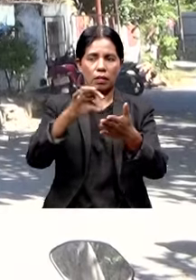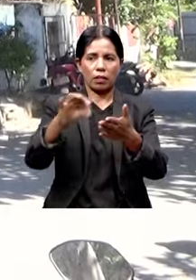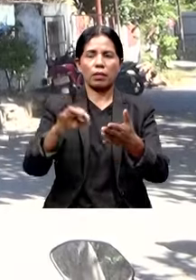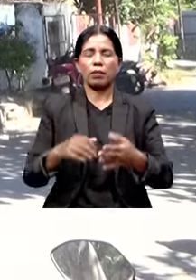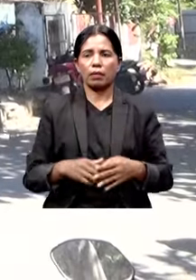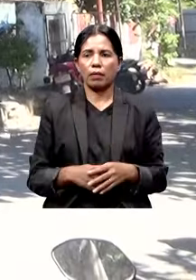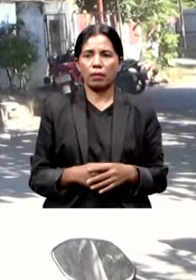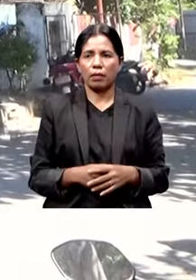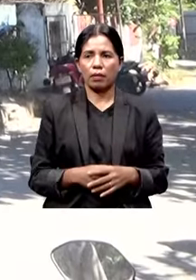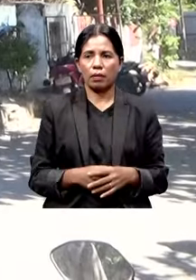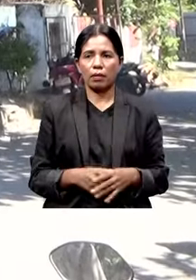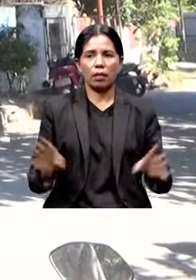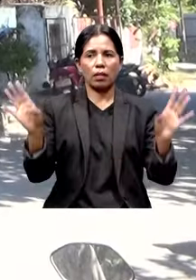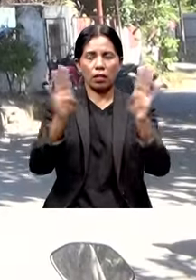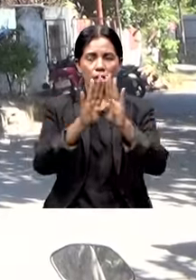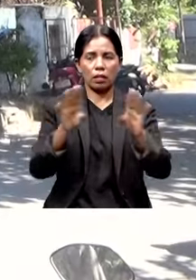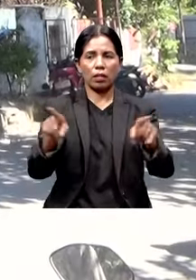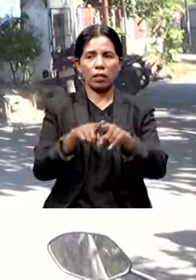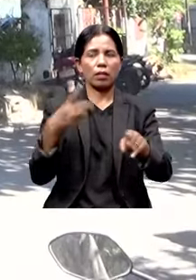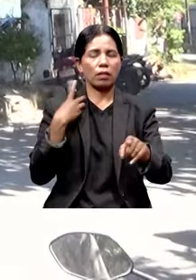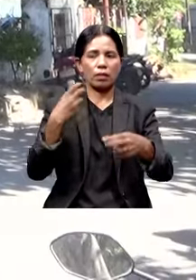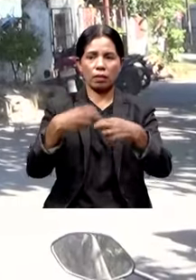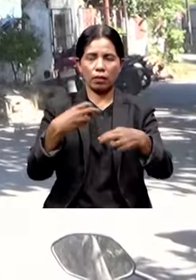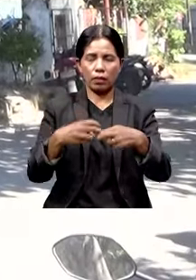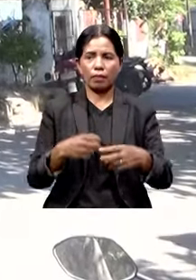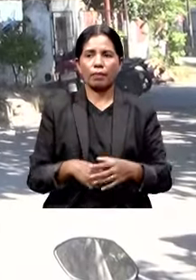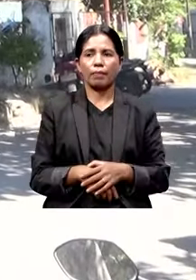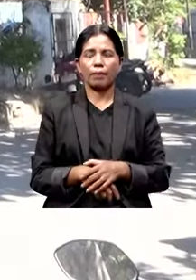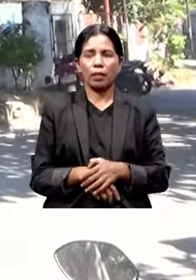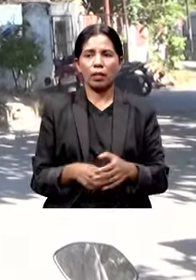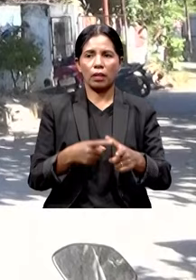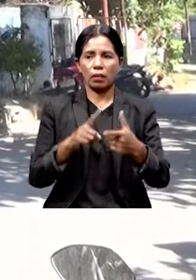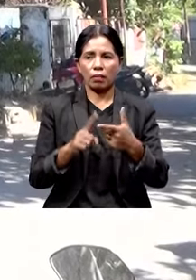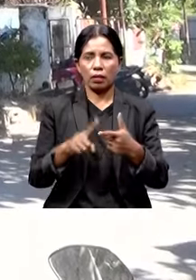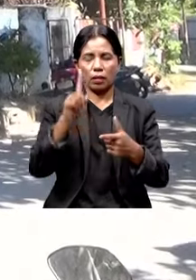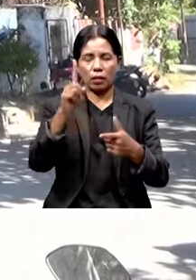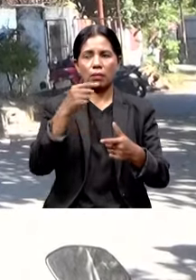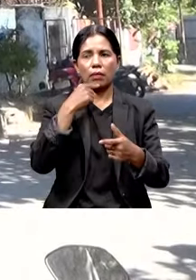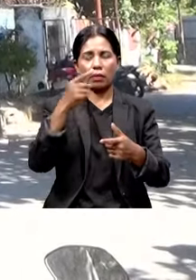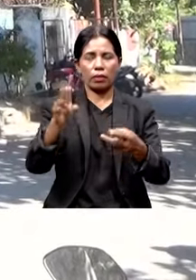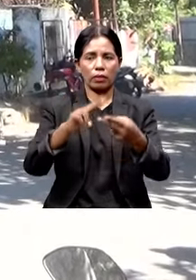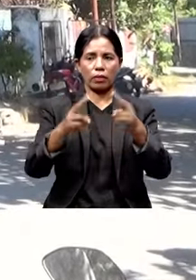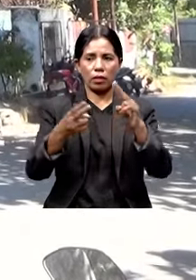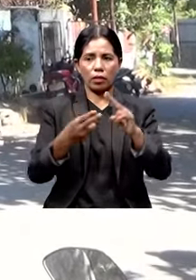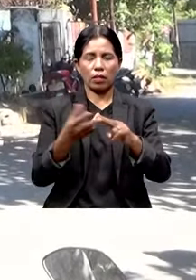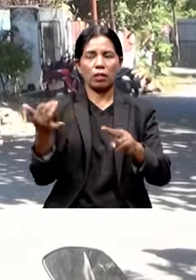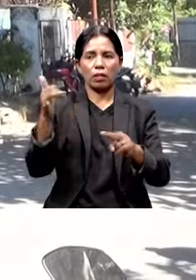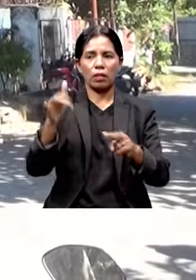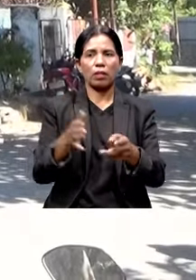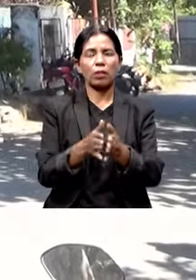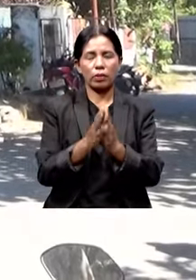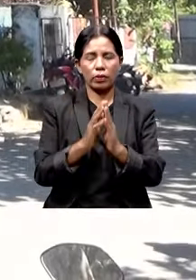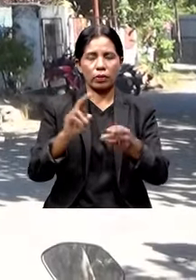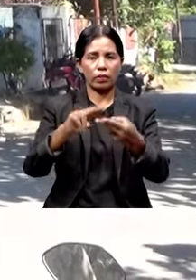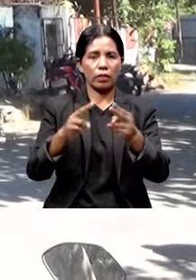não ada kontak kali tadi kan ya susah itu kan susah ya depois dia mau mai vizinu sirani husu vizinu